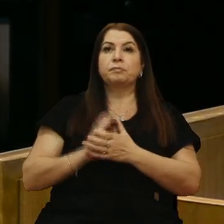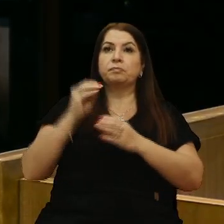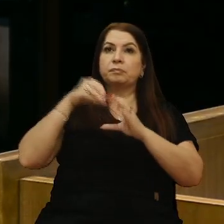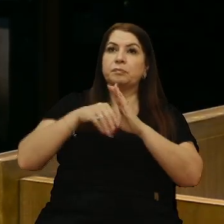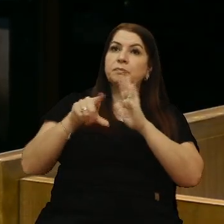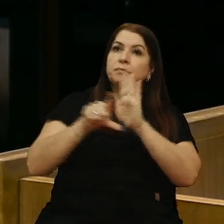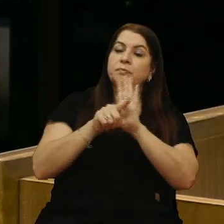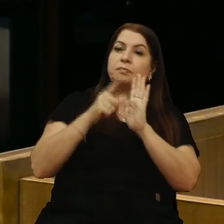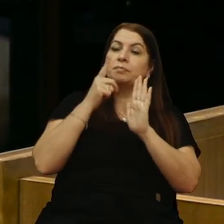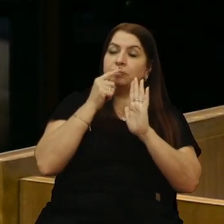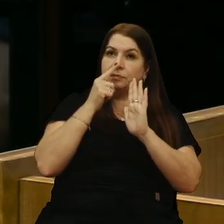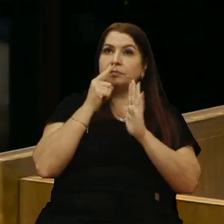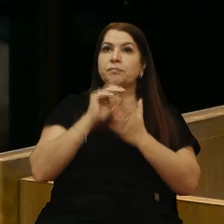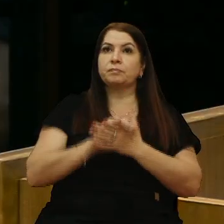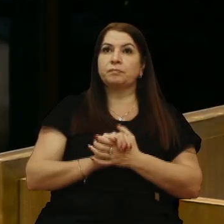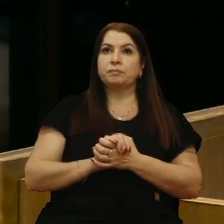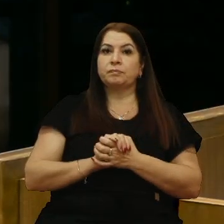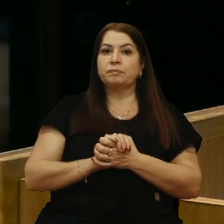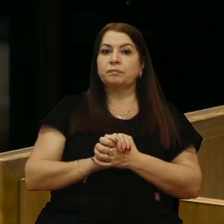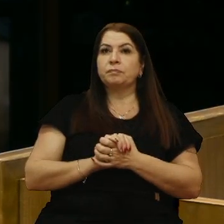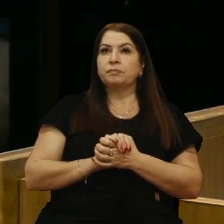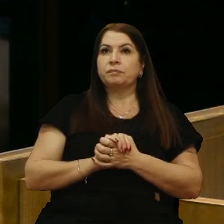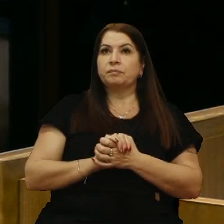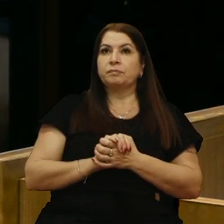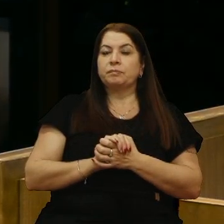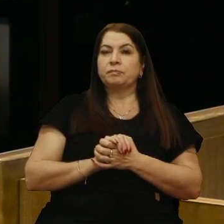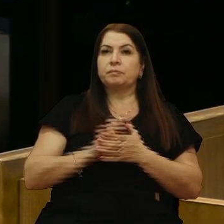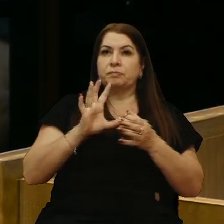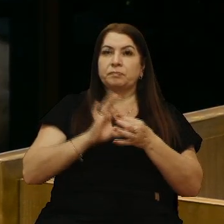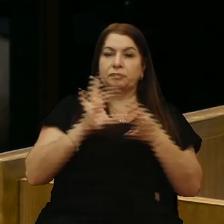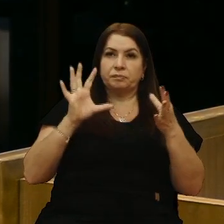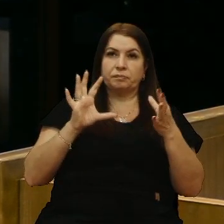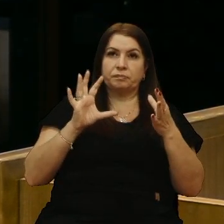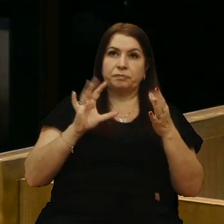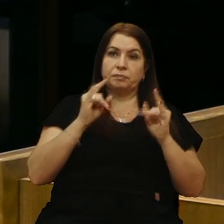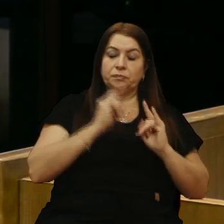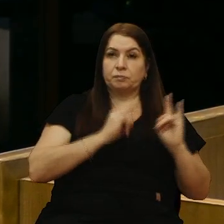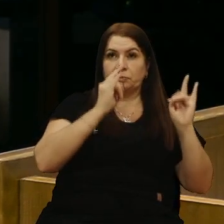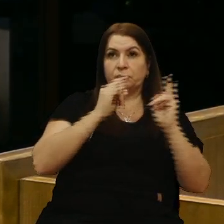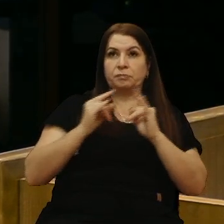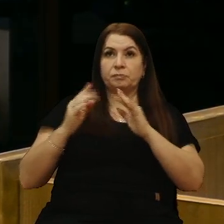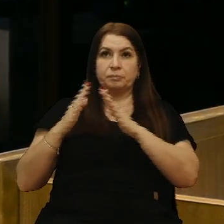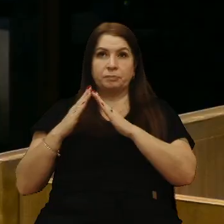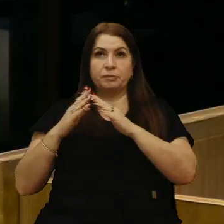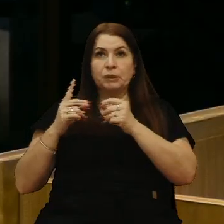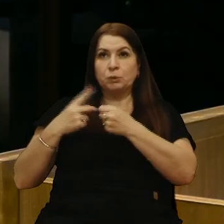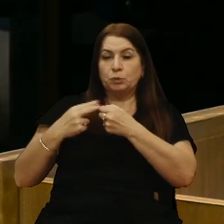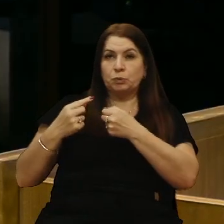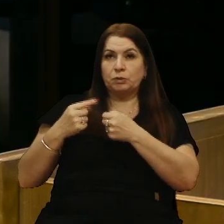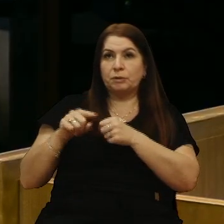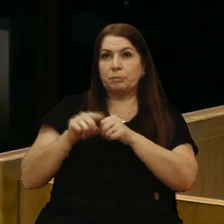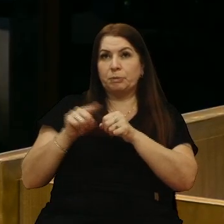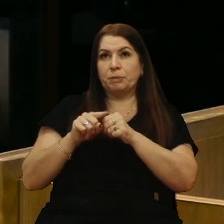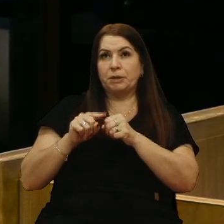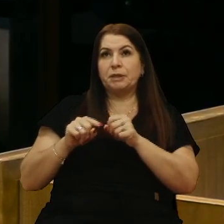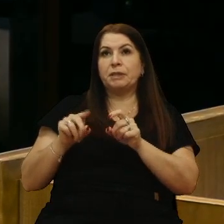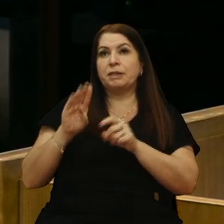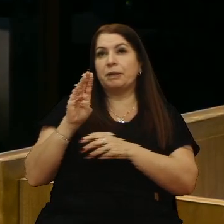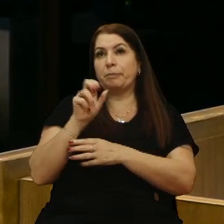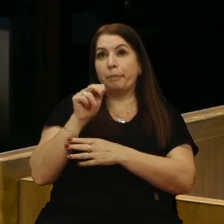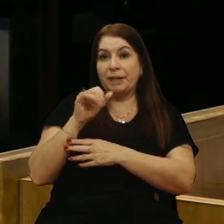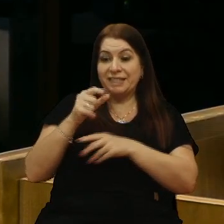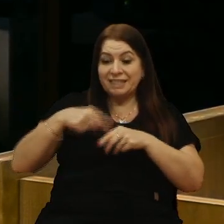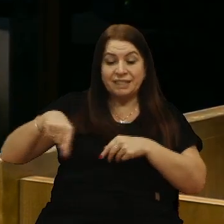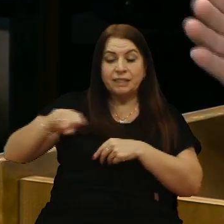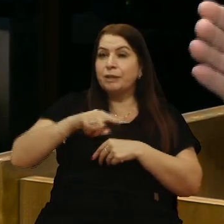Lei das Águas, foi a liberação das edificações em áreas urbanas de bacia de captação, que antes